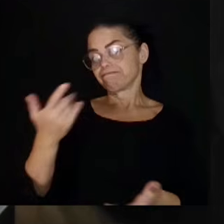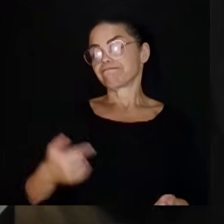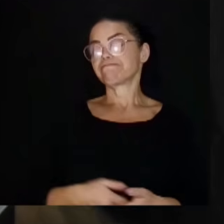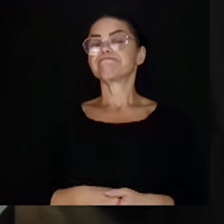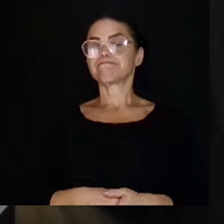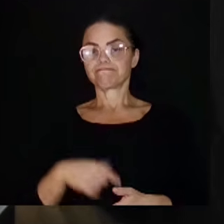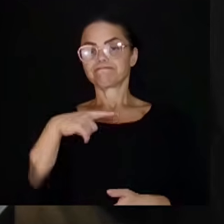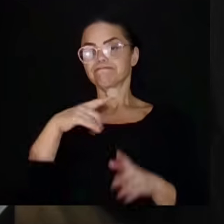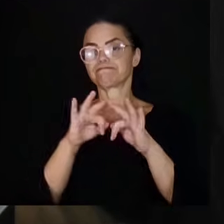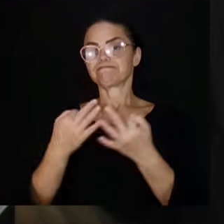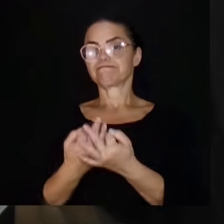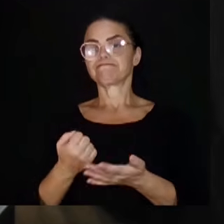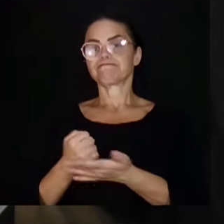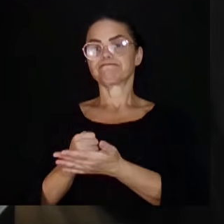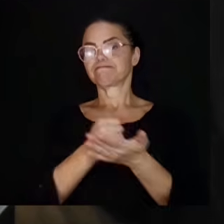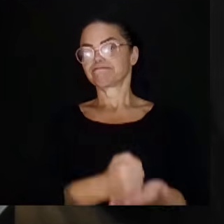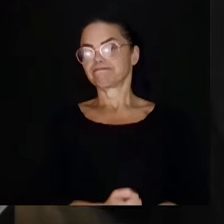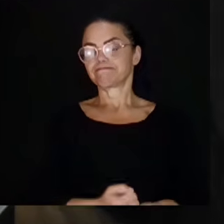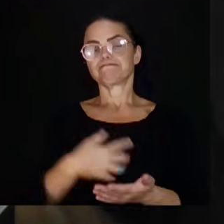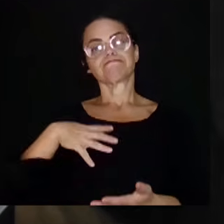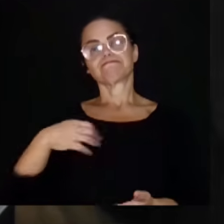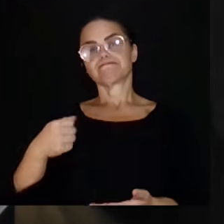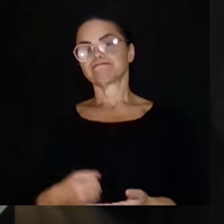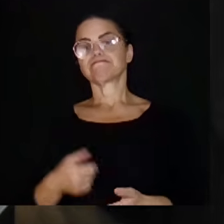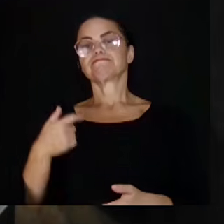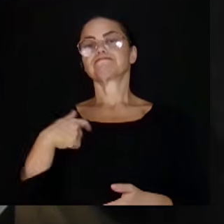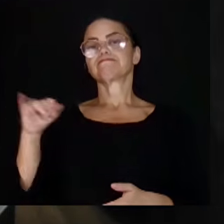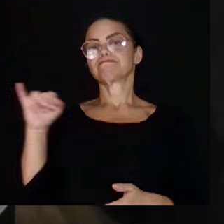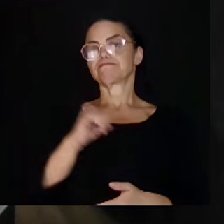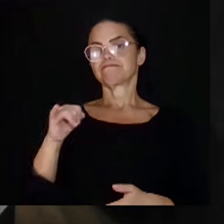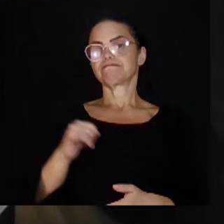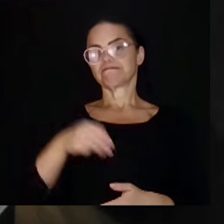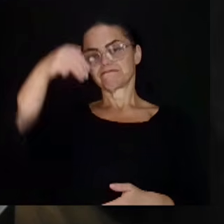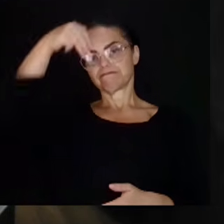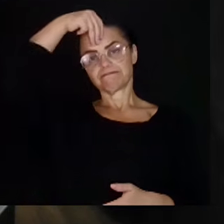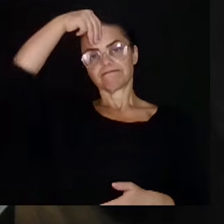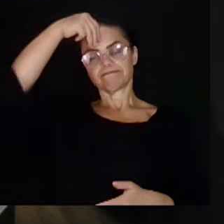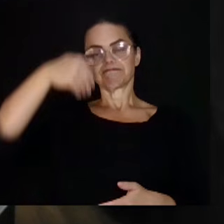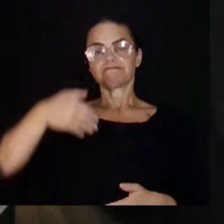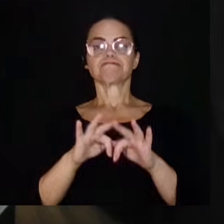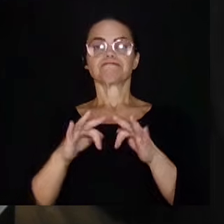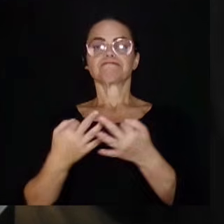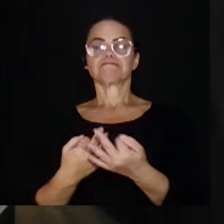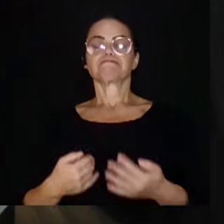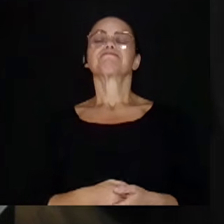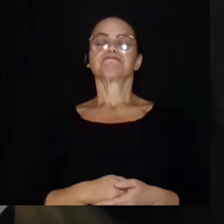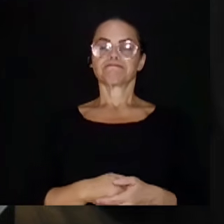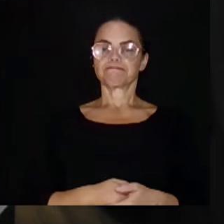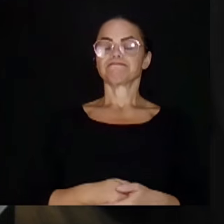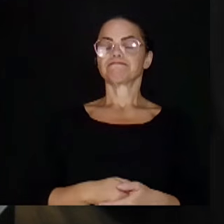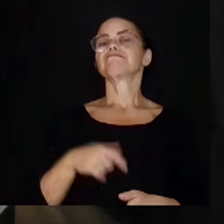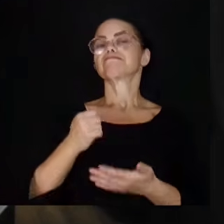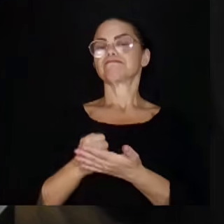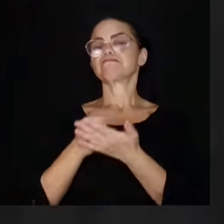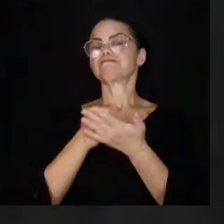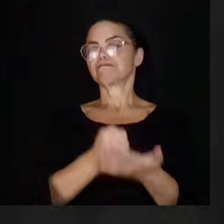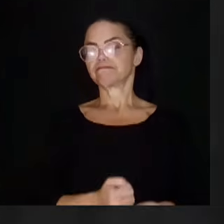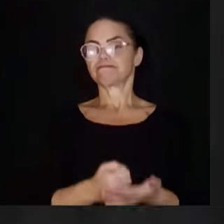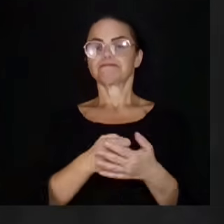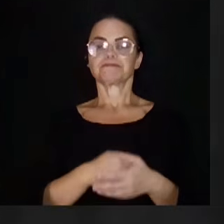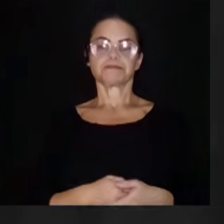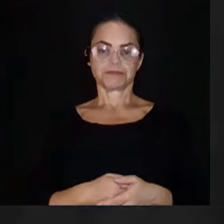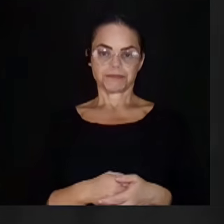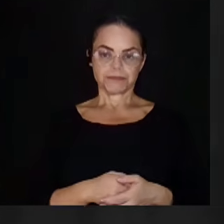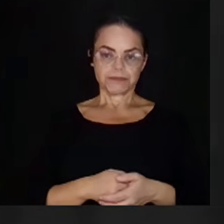ajudar. Você não tem filho, mas você tem irmão, você tem sobrinho, você tem família, você tem, né, pessoas no qual você ajuda. E aí eu